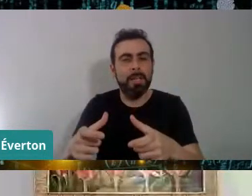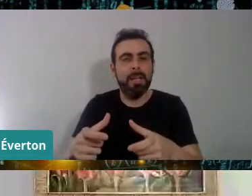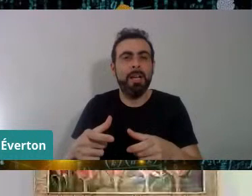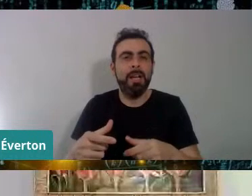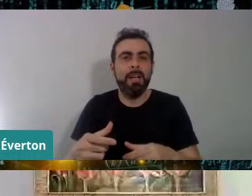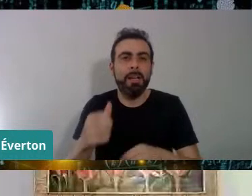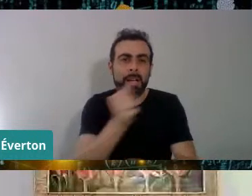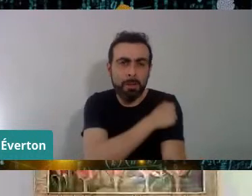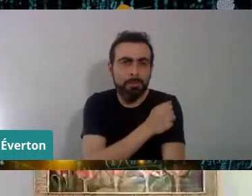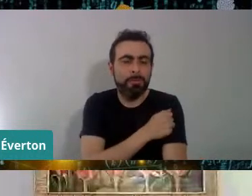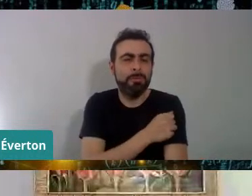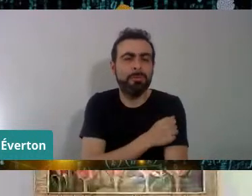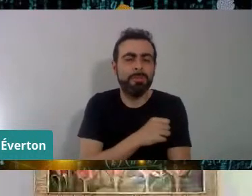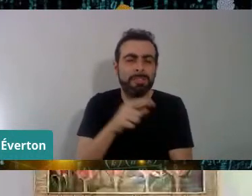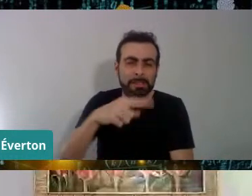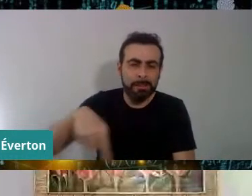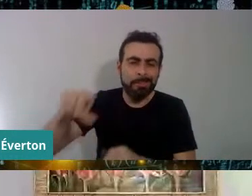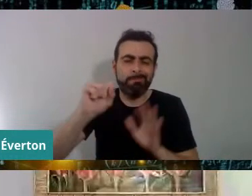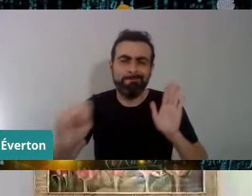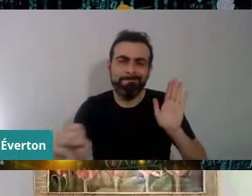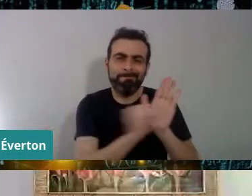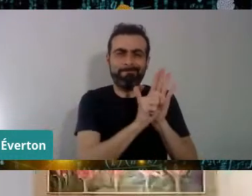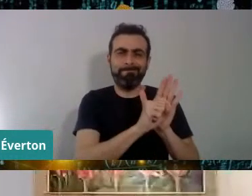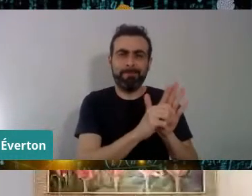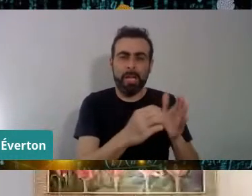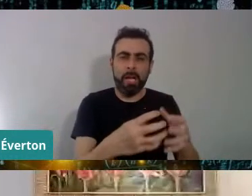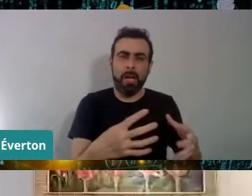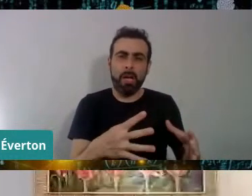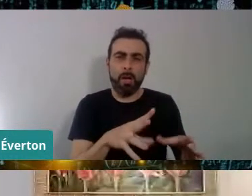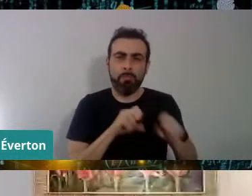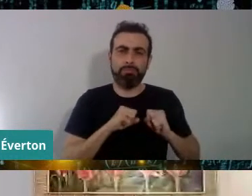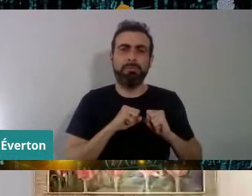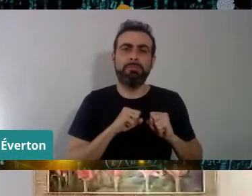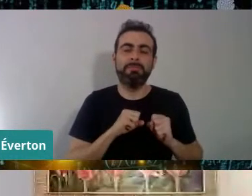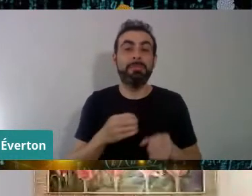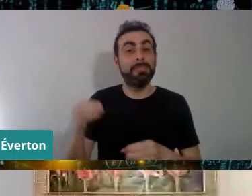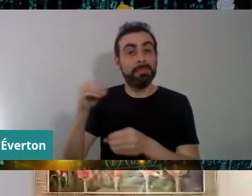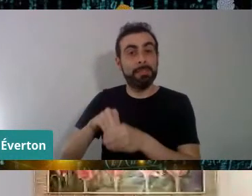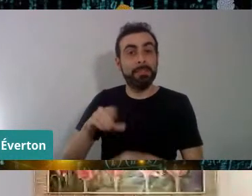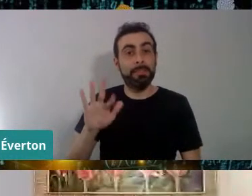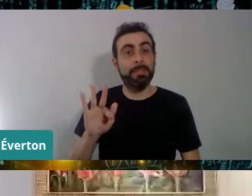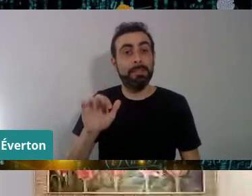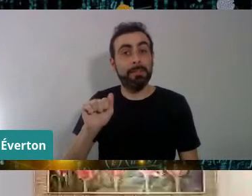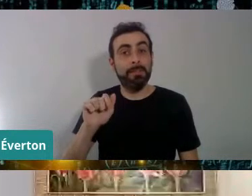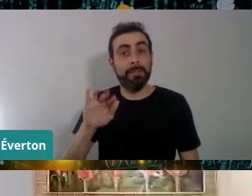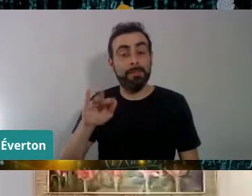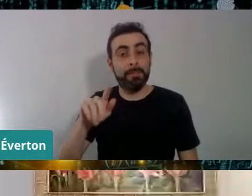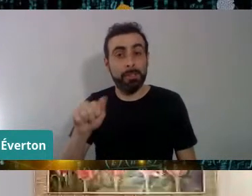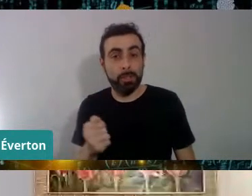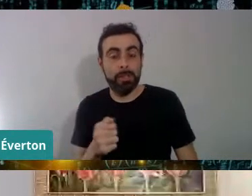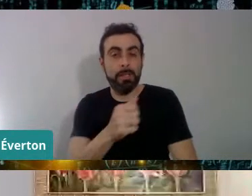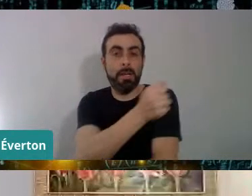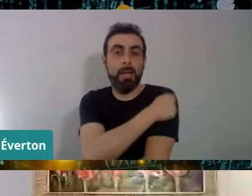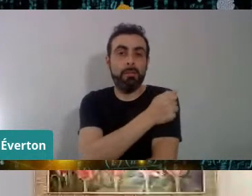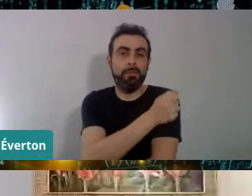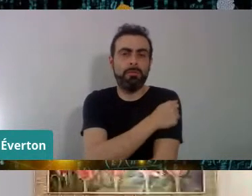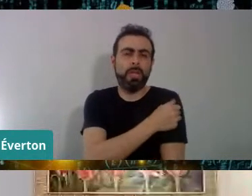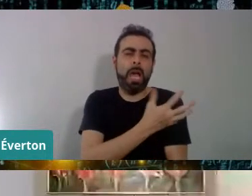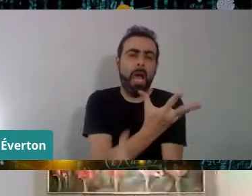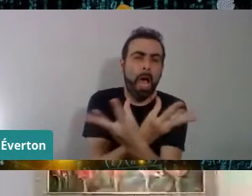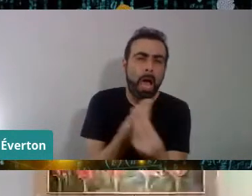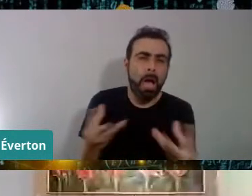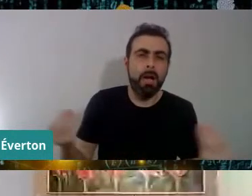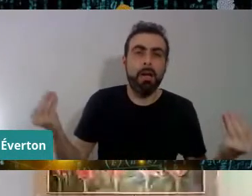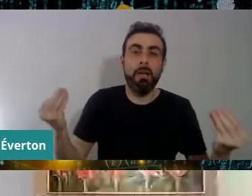também deixaram uma marca forte, muito importante na Fafija, né? Nós temos vários alunos desses que seguiram a